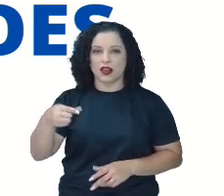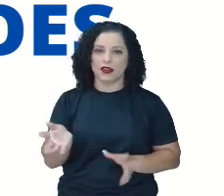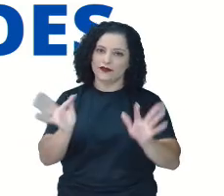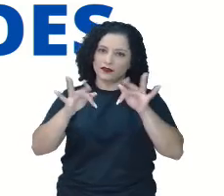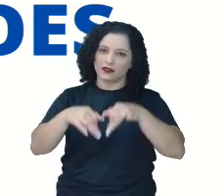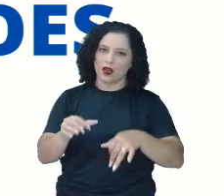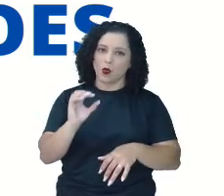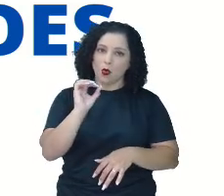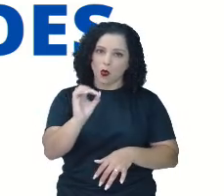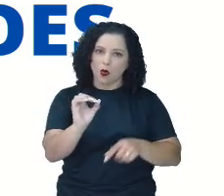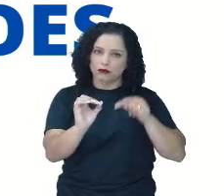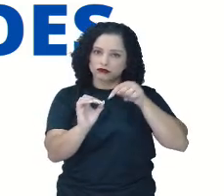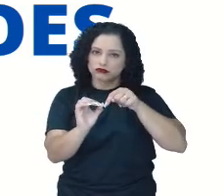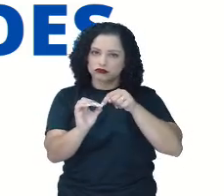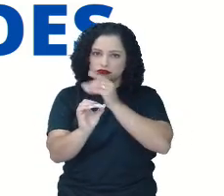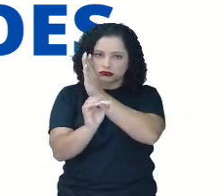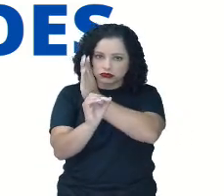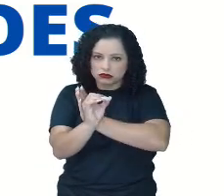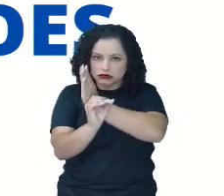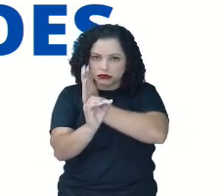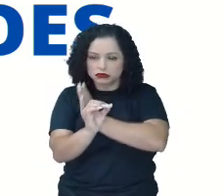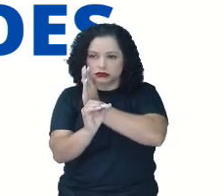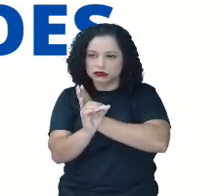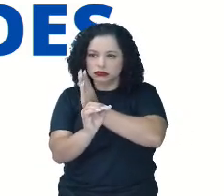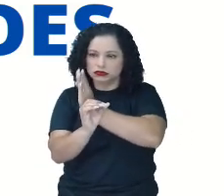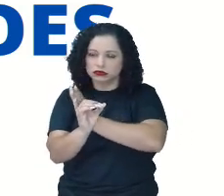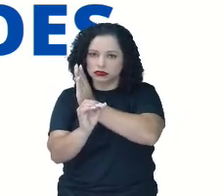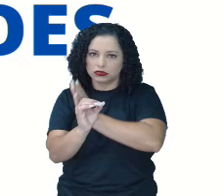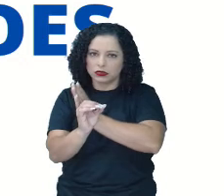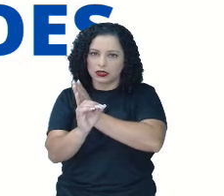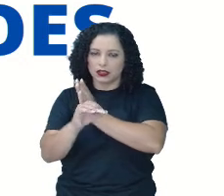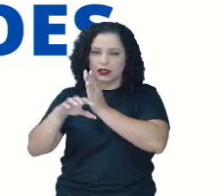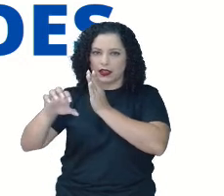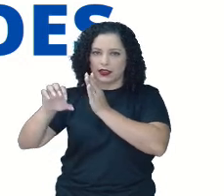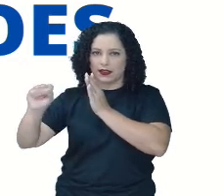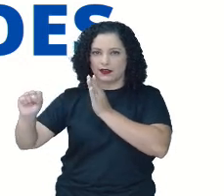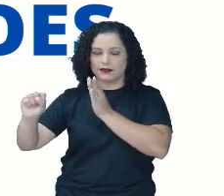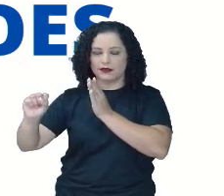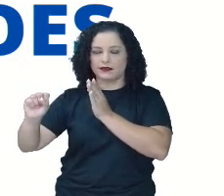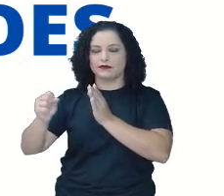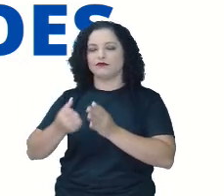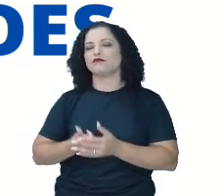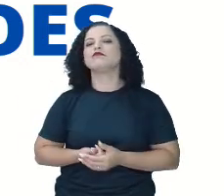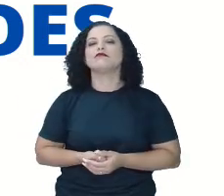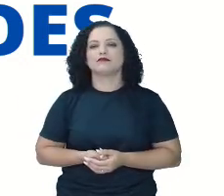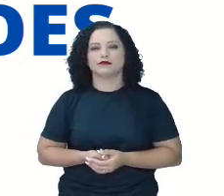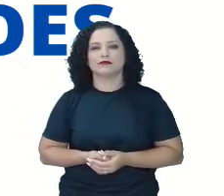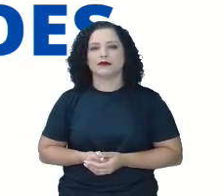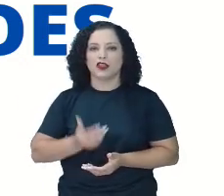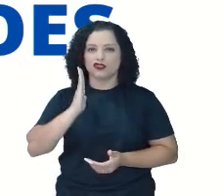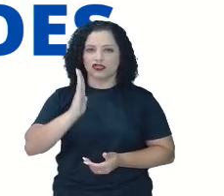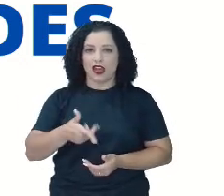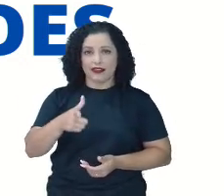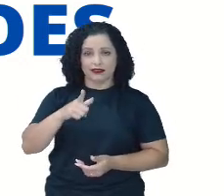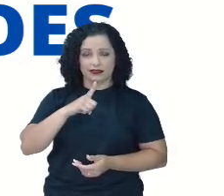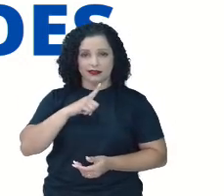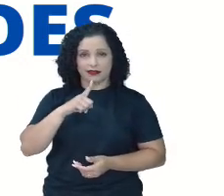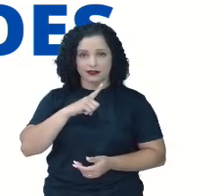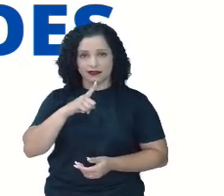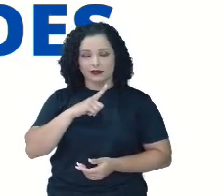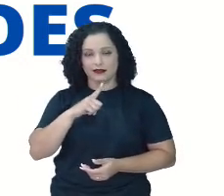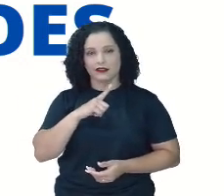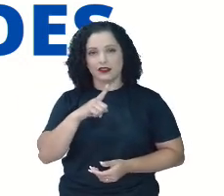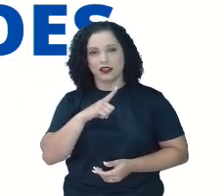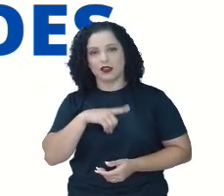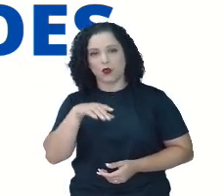como a ideia é ficar um plural, duas vogais e um S para palavras que terminam com O, então, se já tem uma vogal, coloca